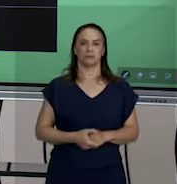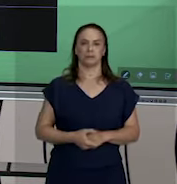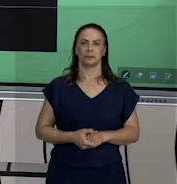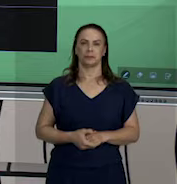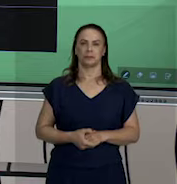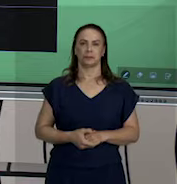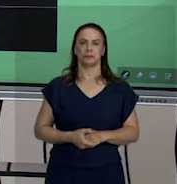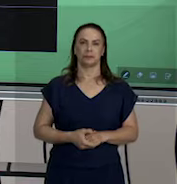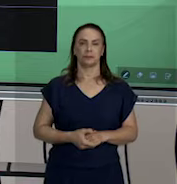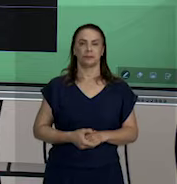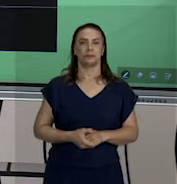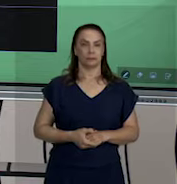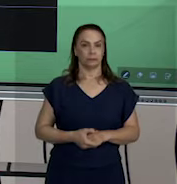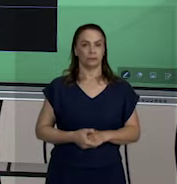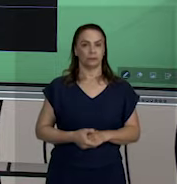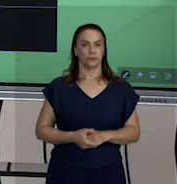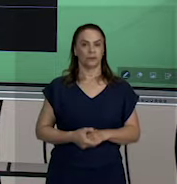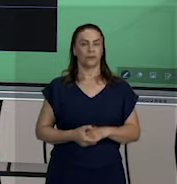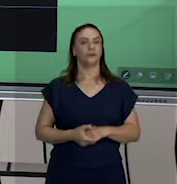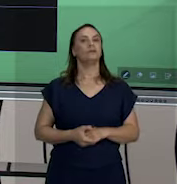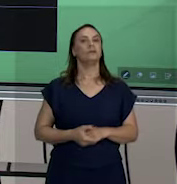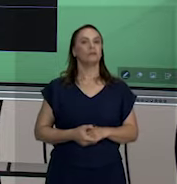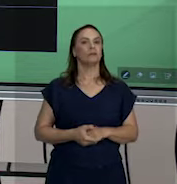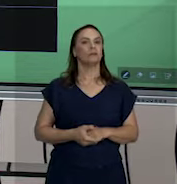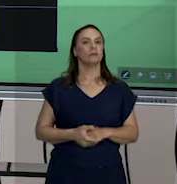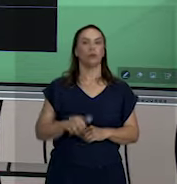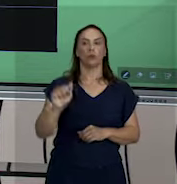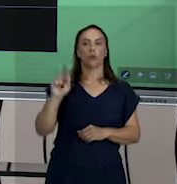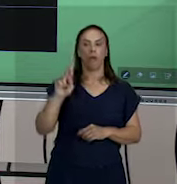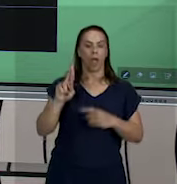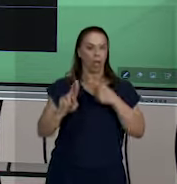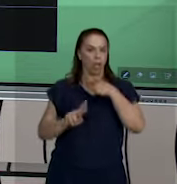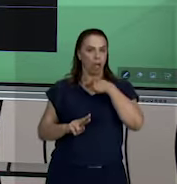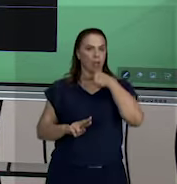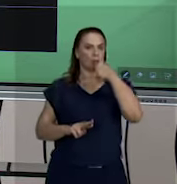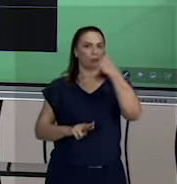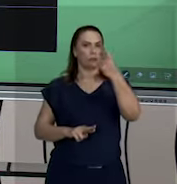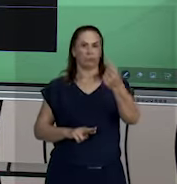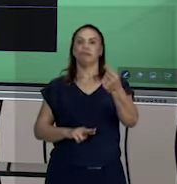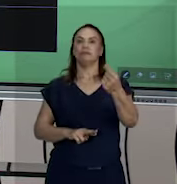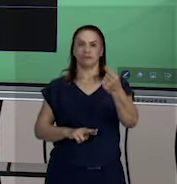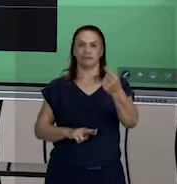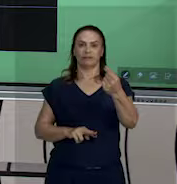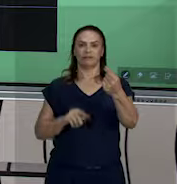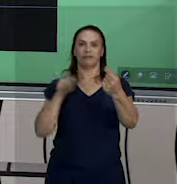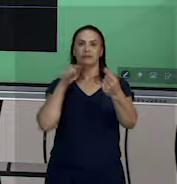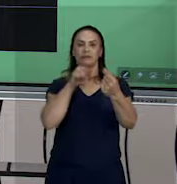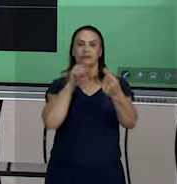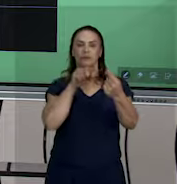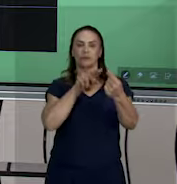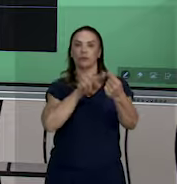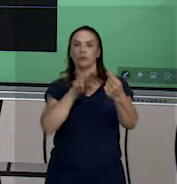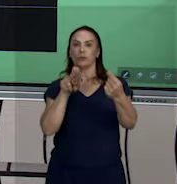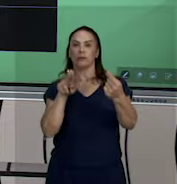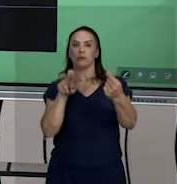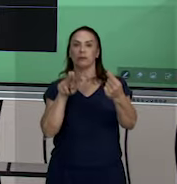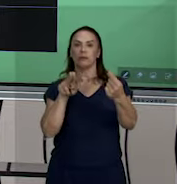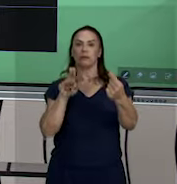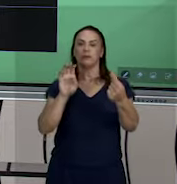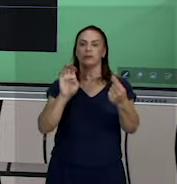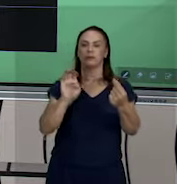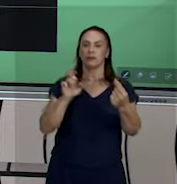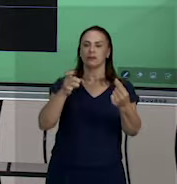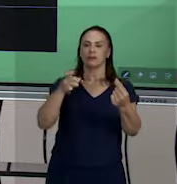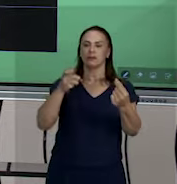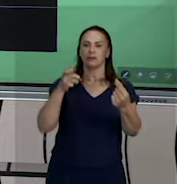Inspiração. Enquanto que o movimento de saída, quando eu mando o ar para fora do meu corpo, né,